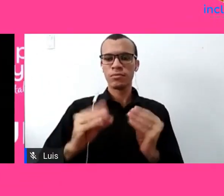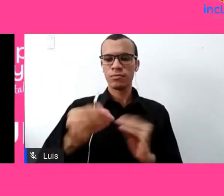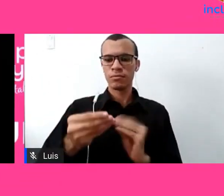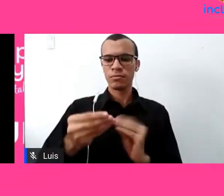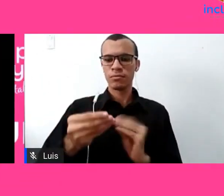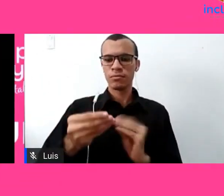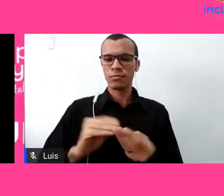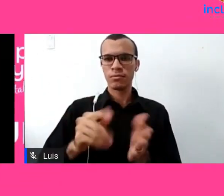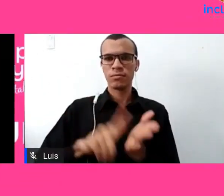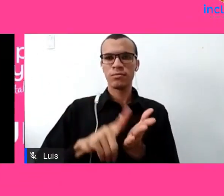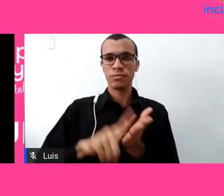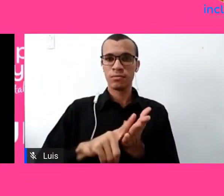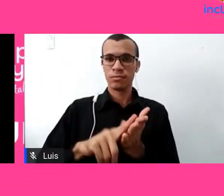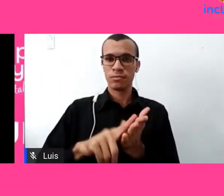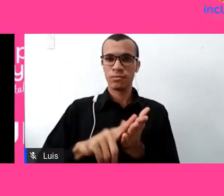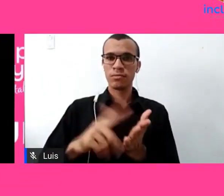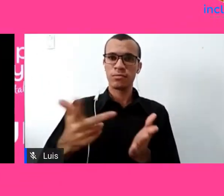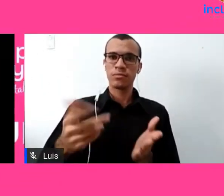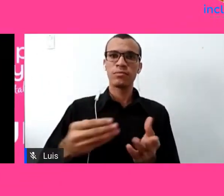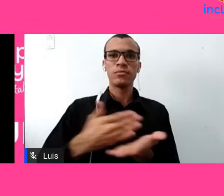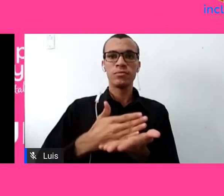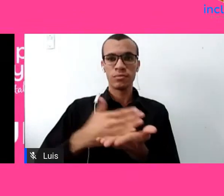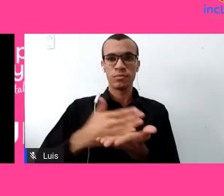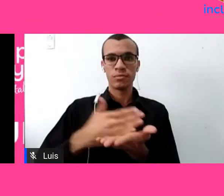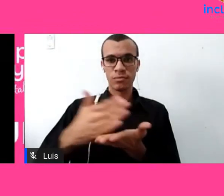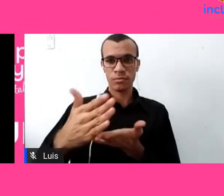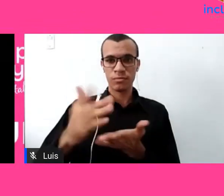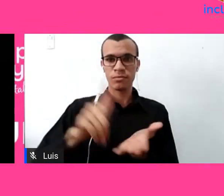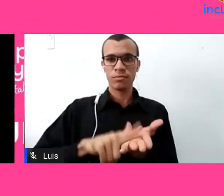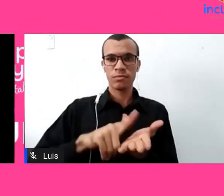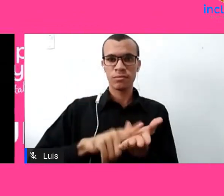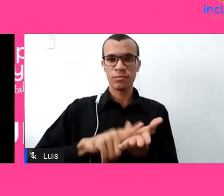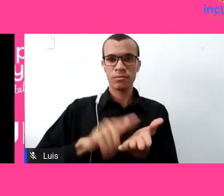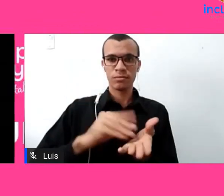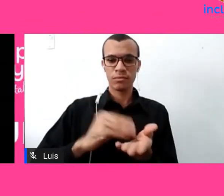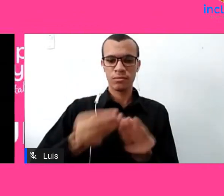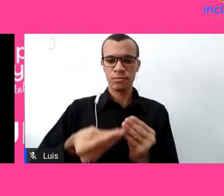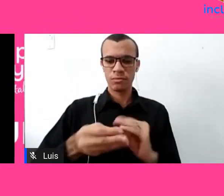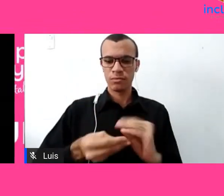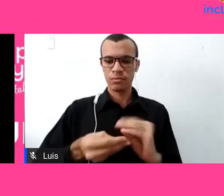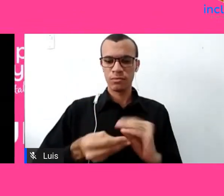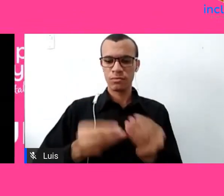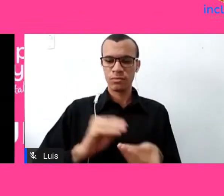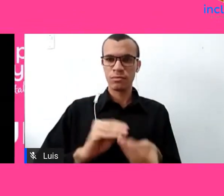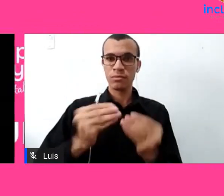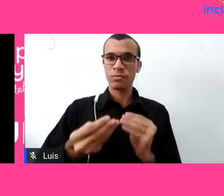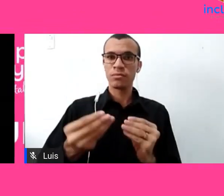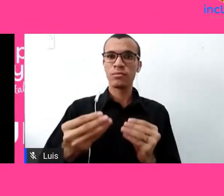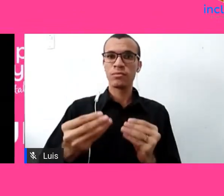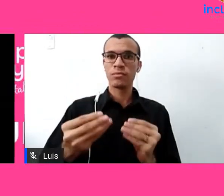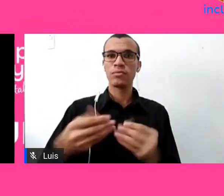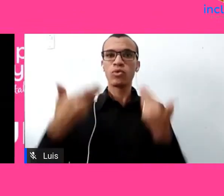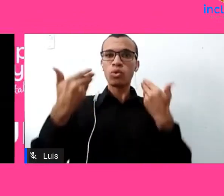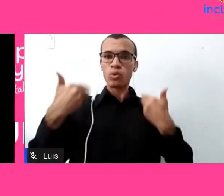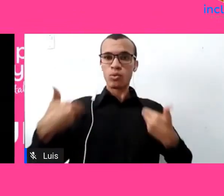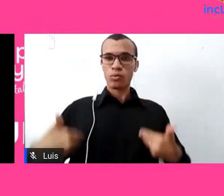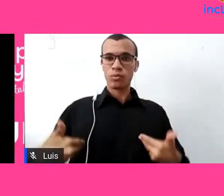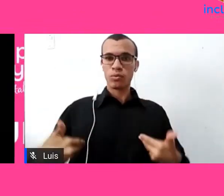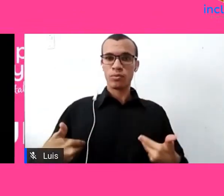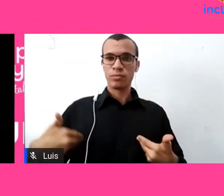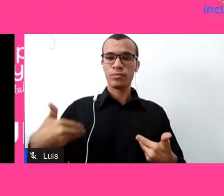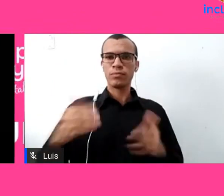A partir de uma dobradura, foi feito cada parte do corpo do Homem de Ferro.